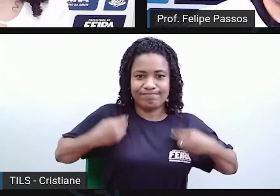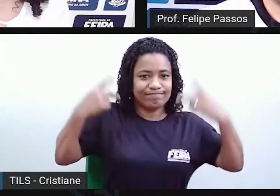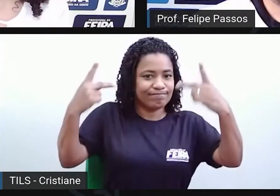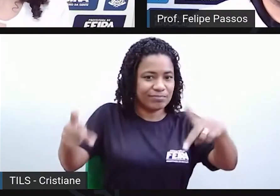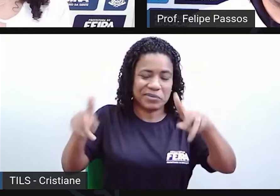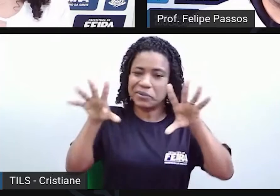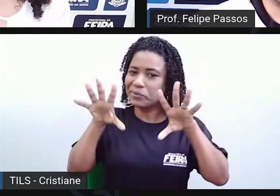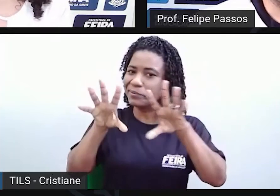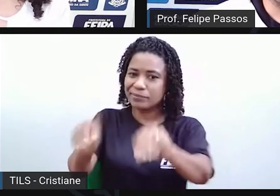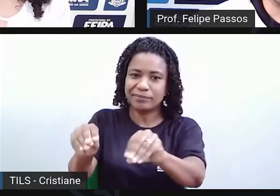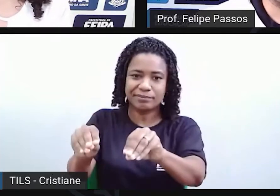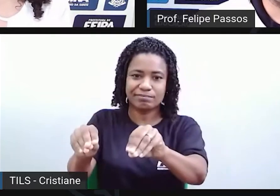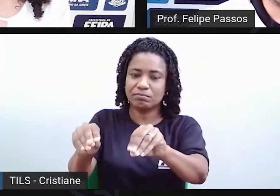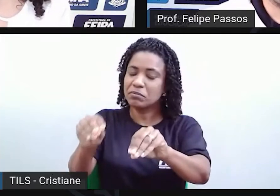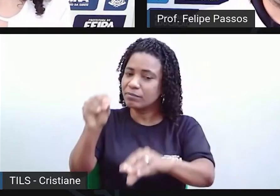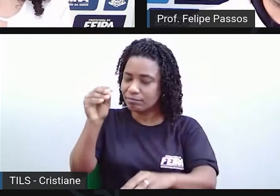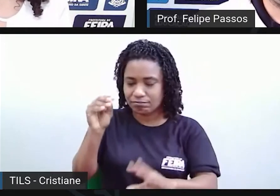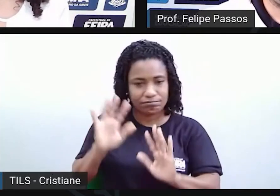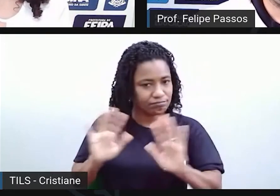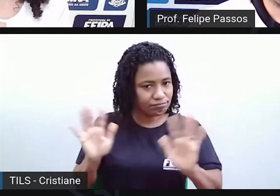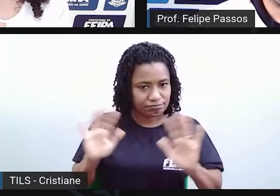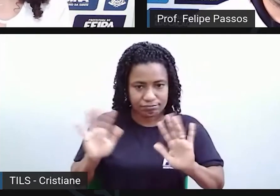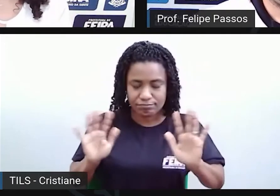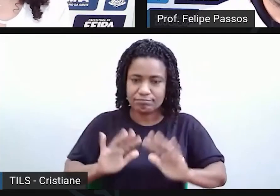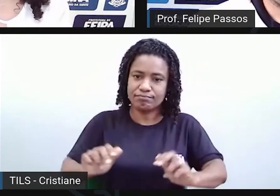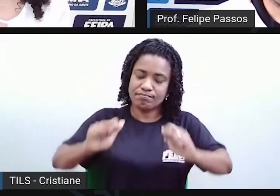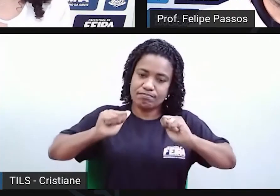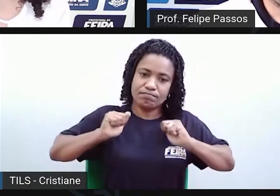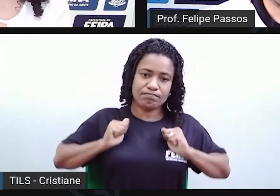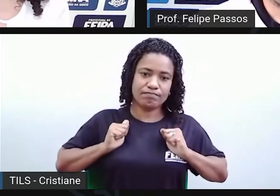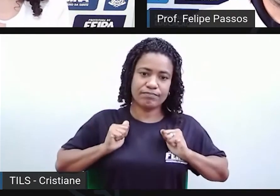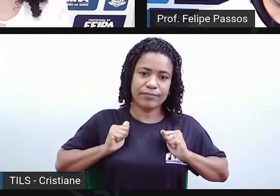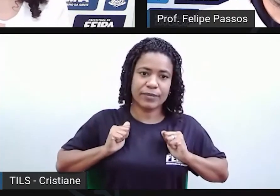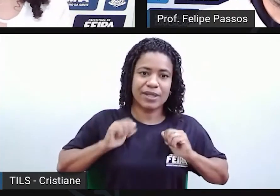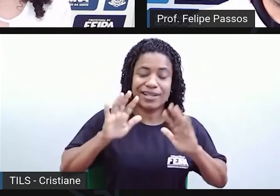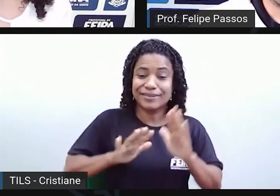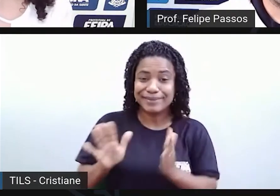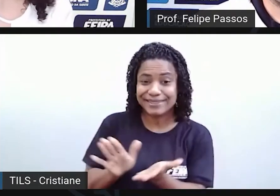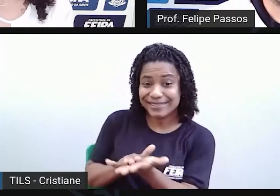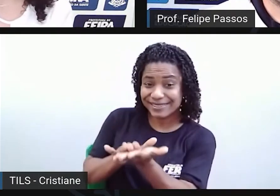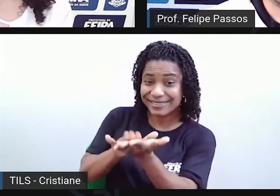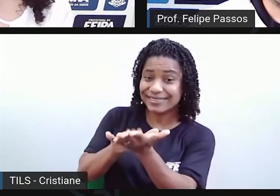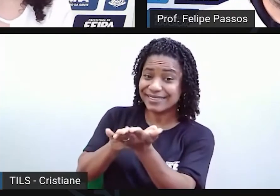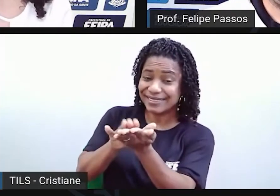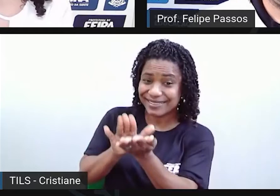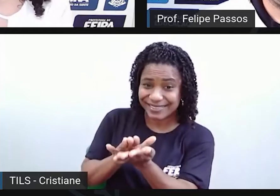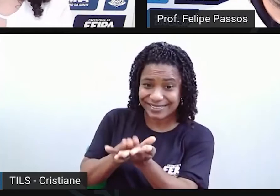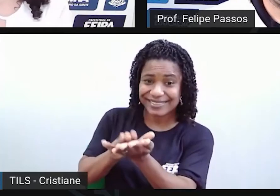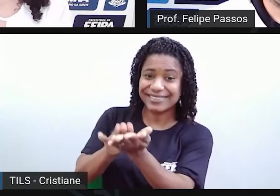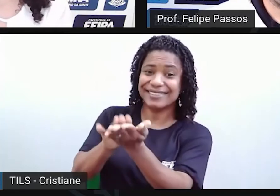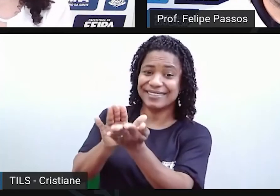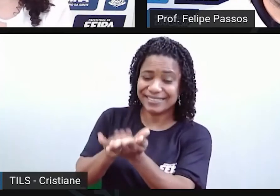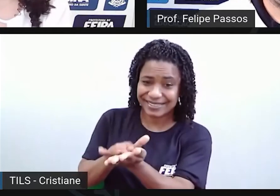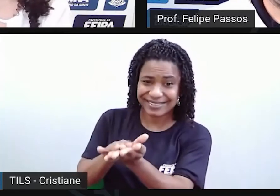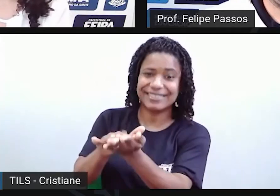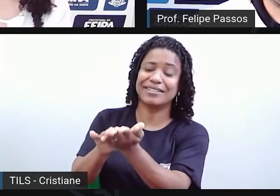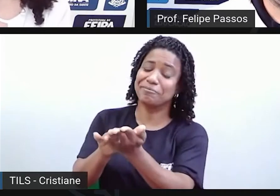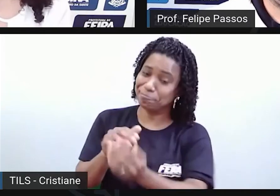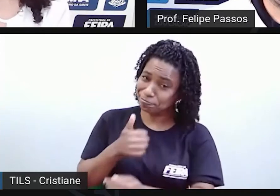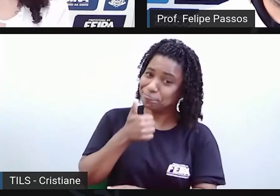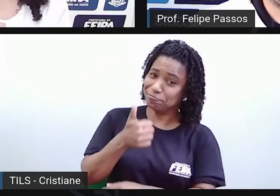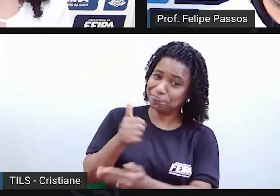ouvir. Às vezes a gente acha que está elogiando, que está arrasando, mas